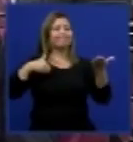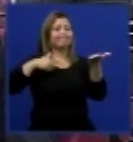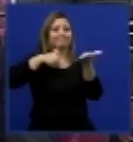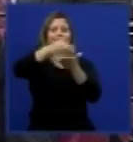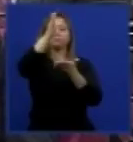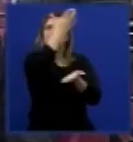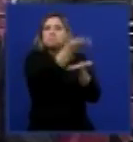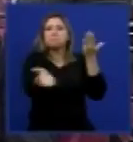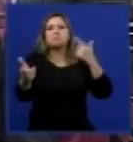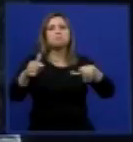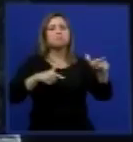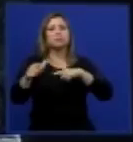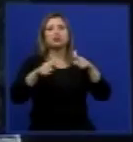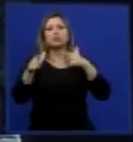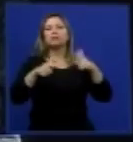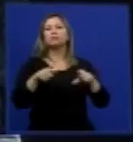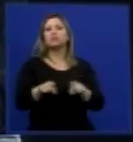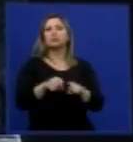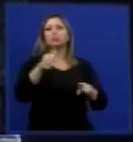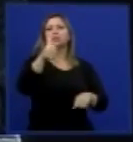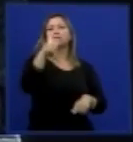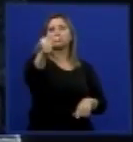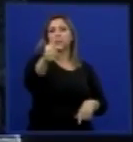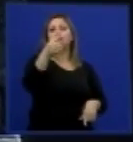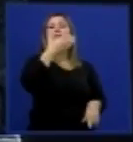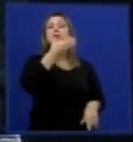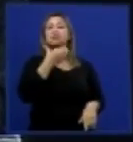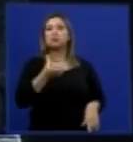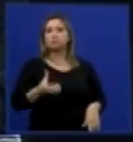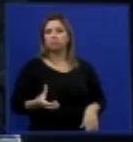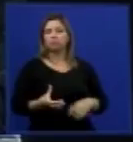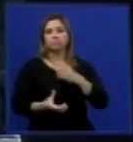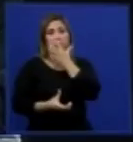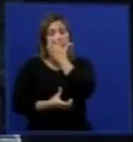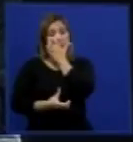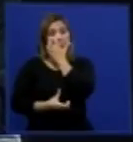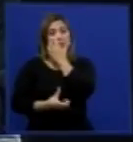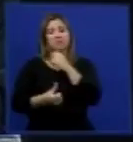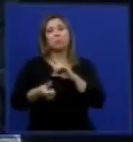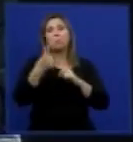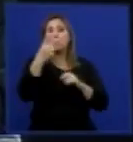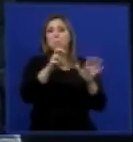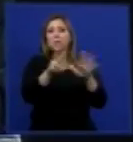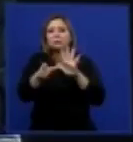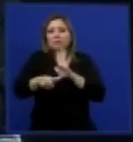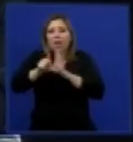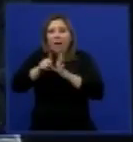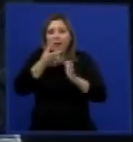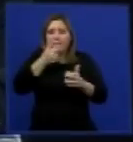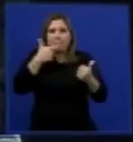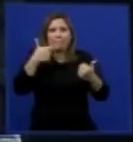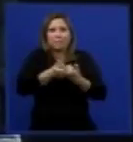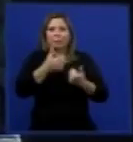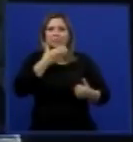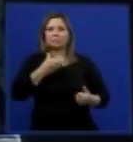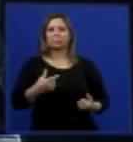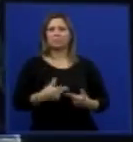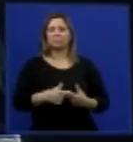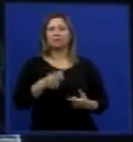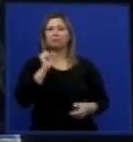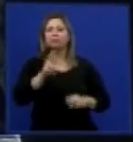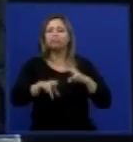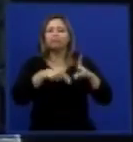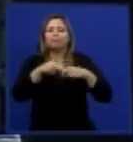17 de12 no dia 17 de Dezembro uma semana antes do Natal um presente de Natal muito